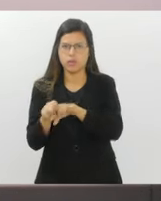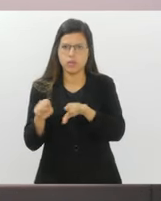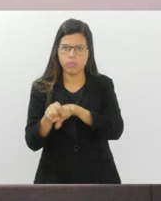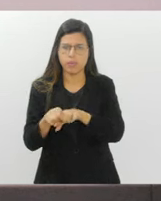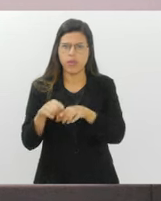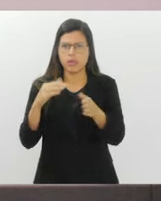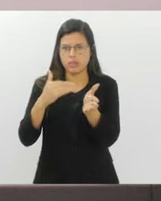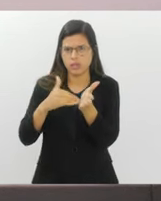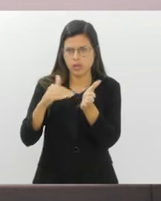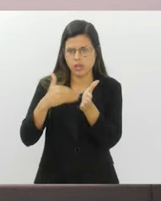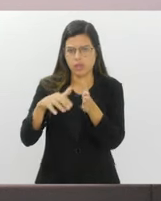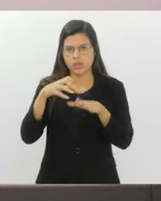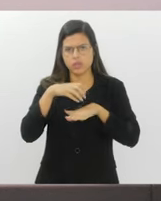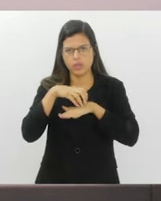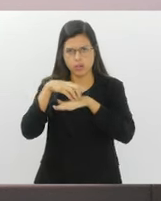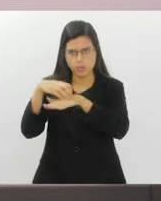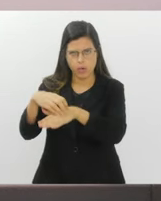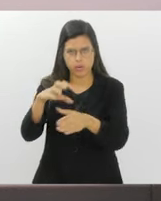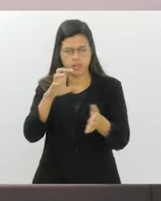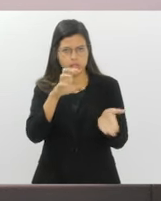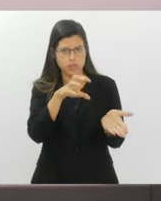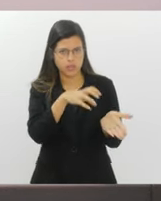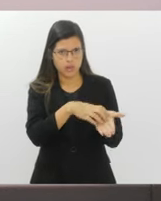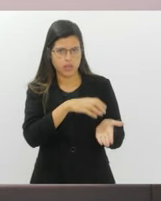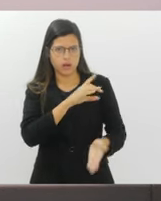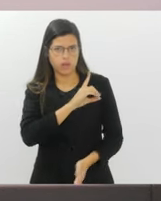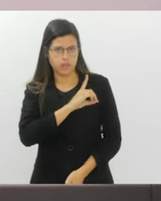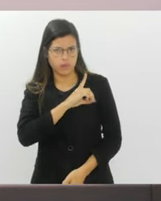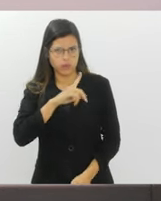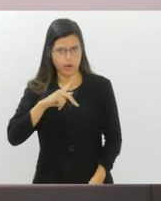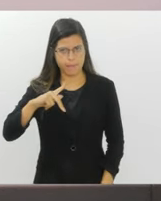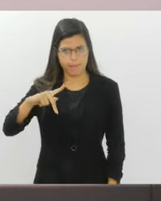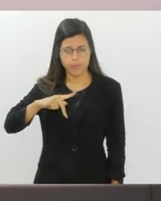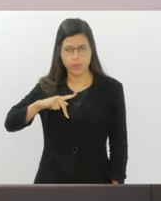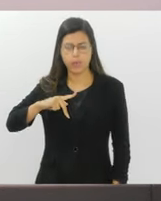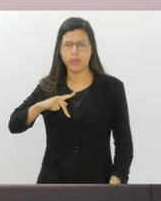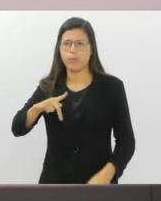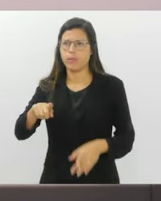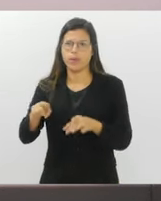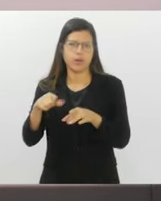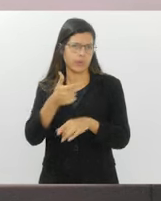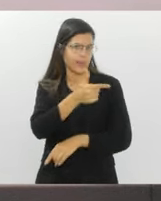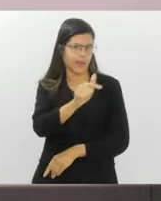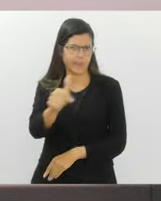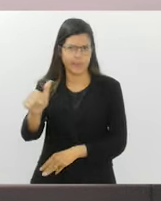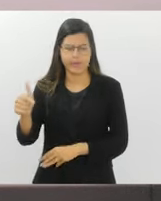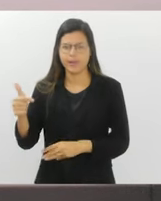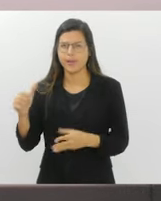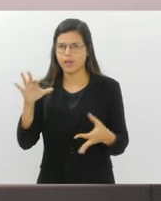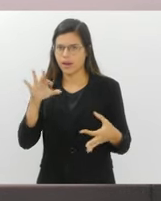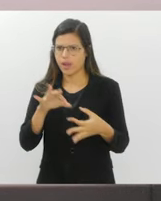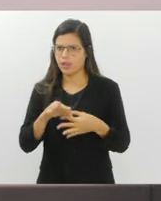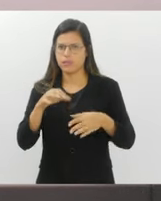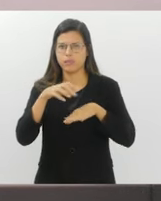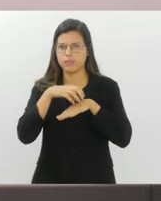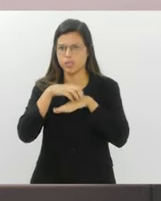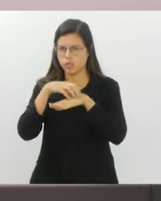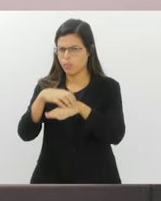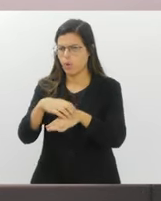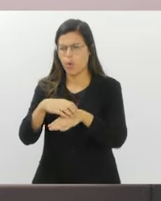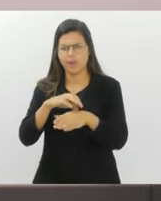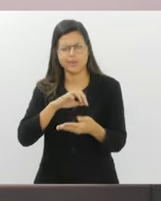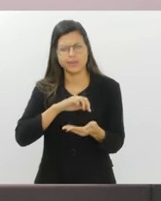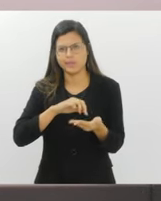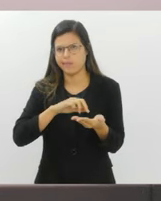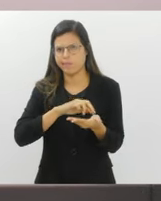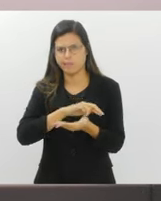a Central, a Defensoria, a Angetransp e tantos outros,